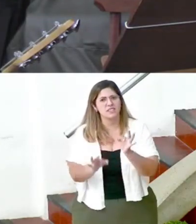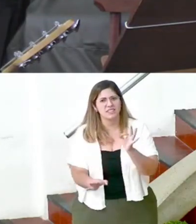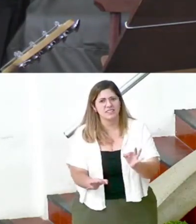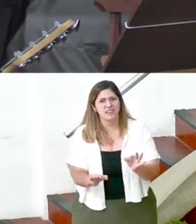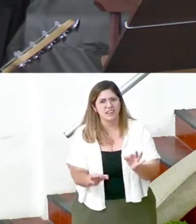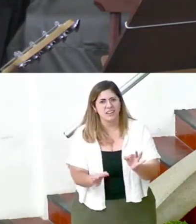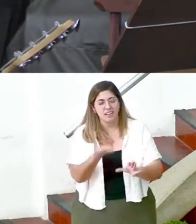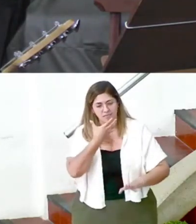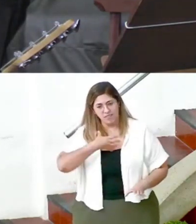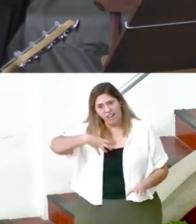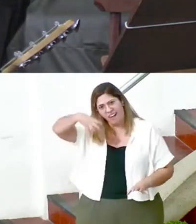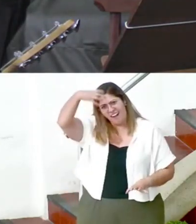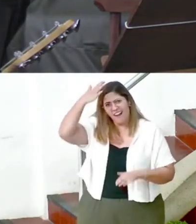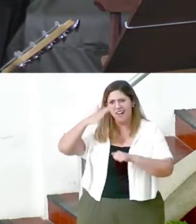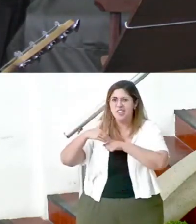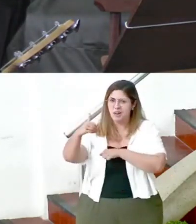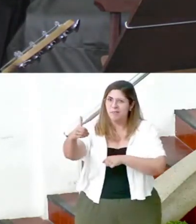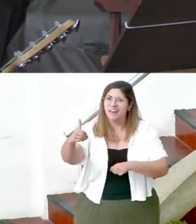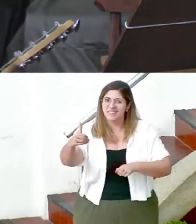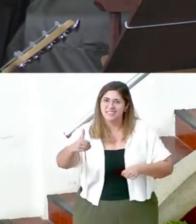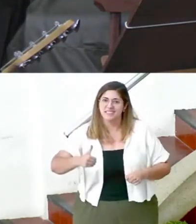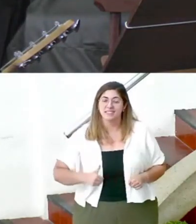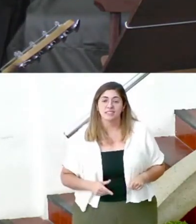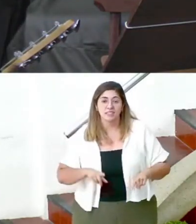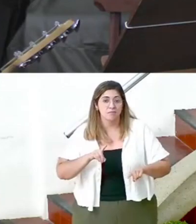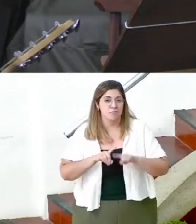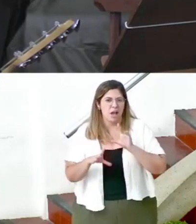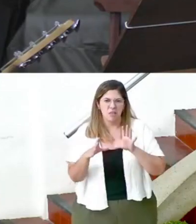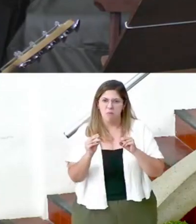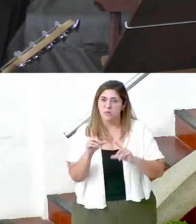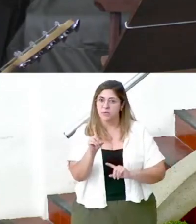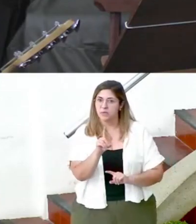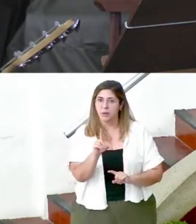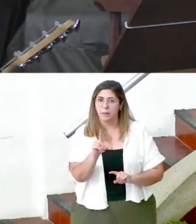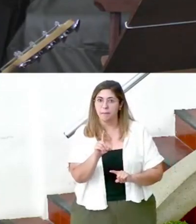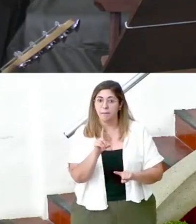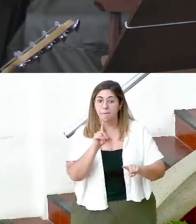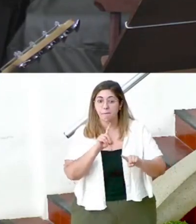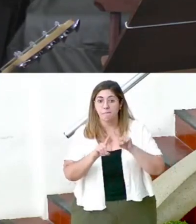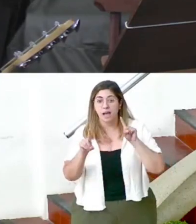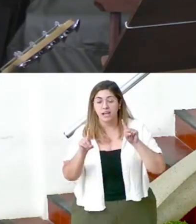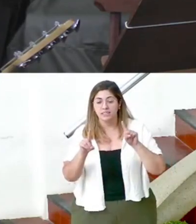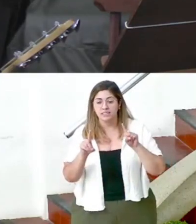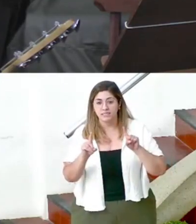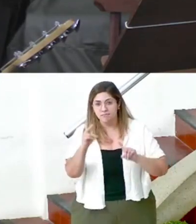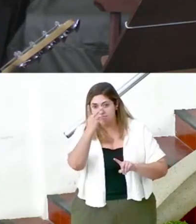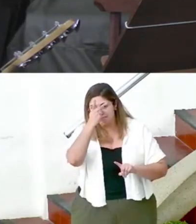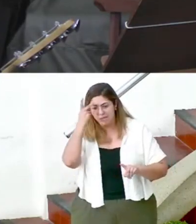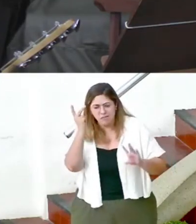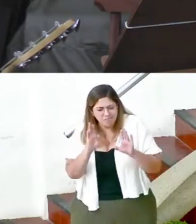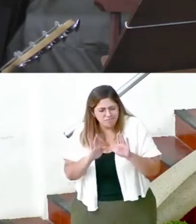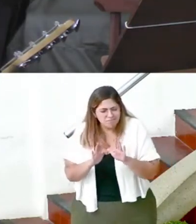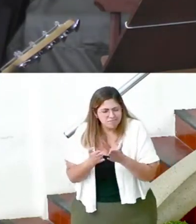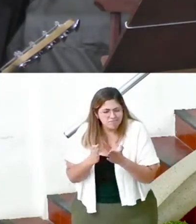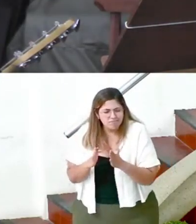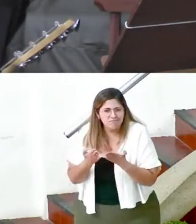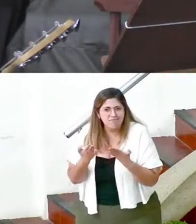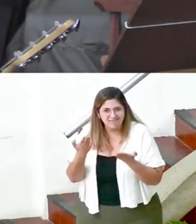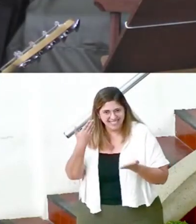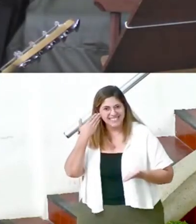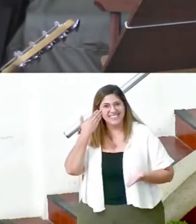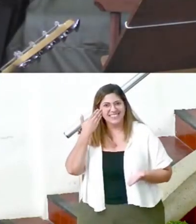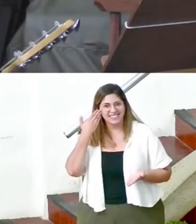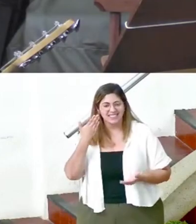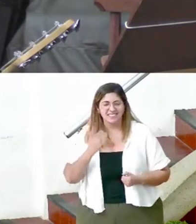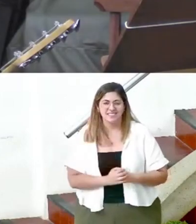panteão dos deuses em Atenas. Paulo pregou no Areópago, aquele sermão que todos nós sabemos, ao Deus